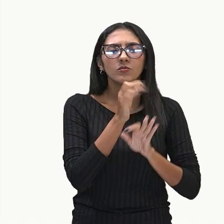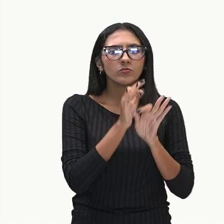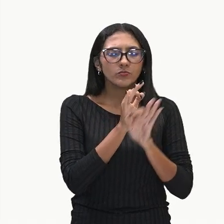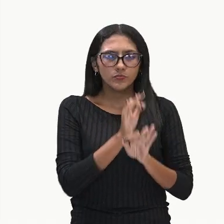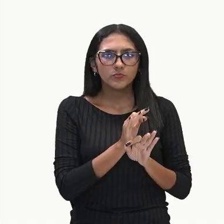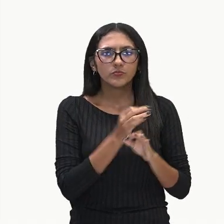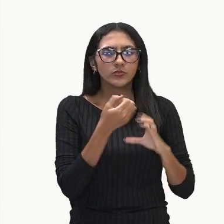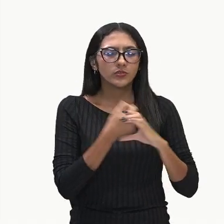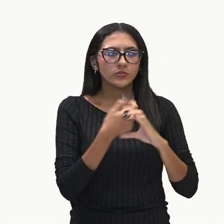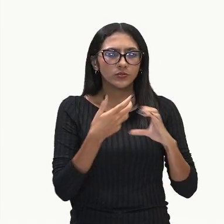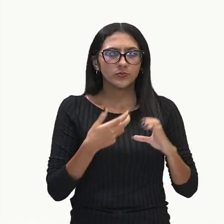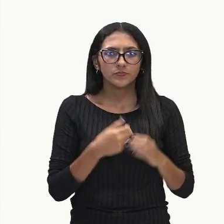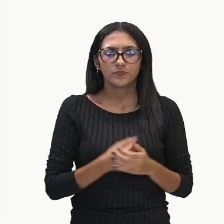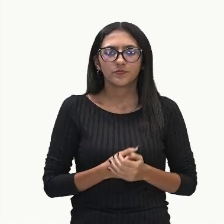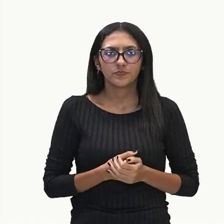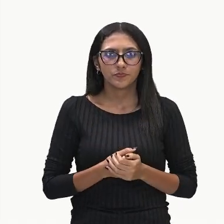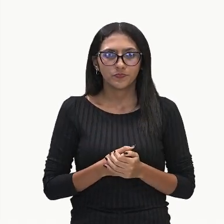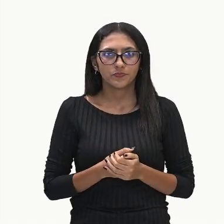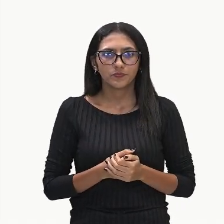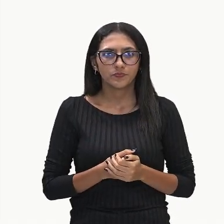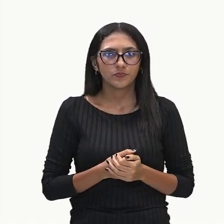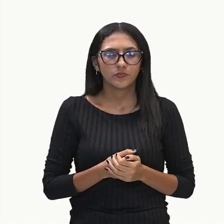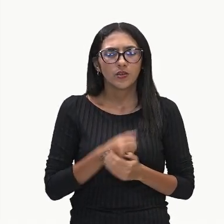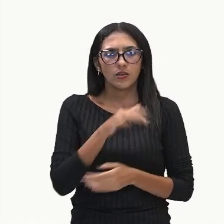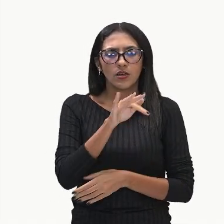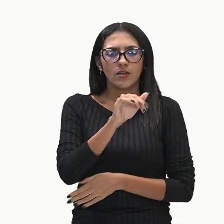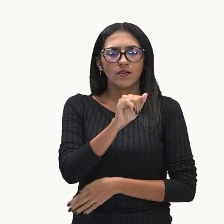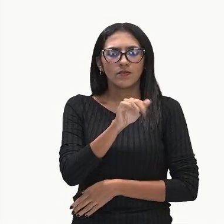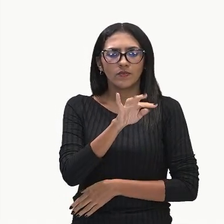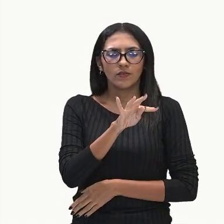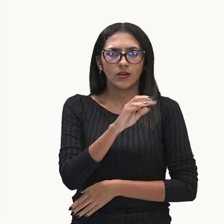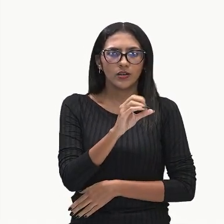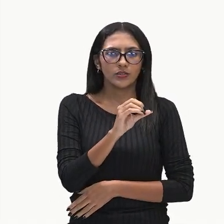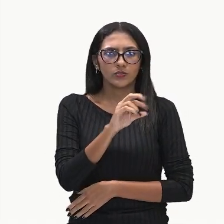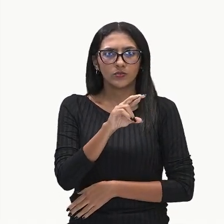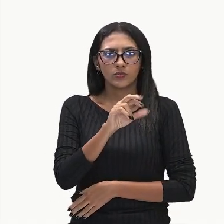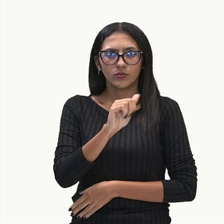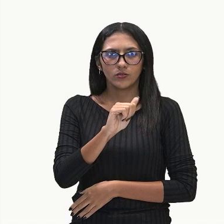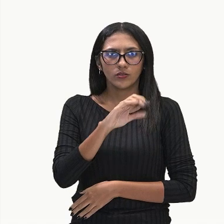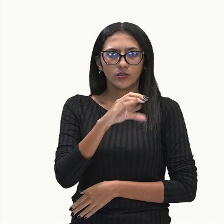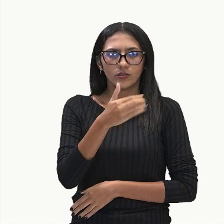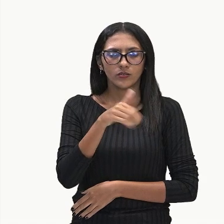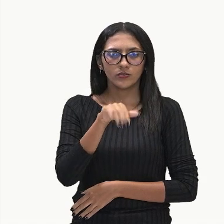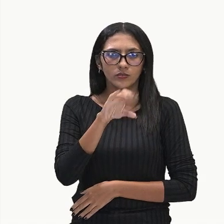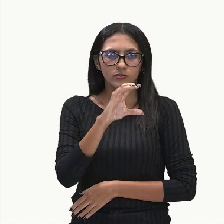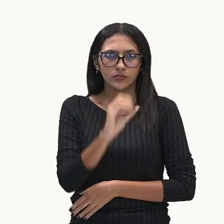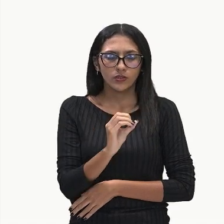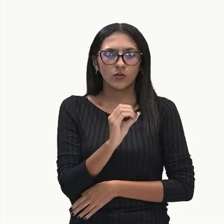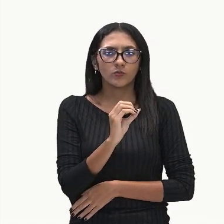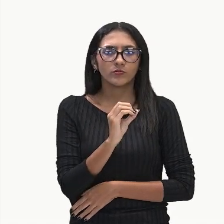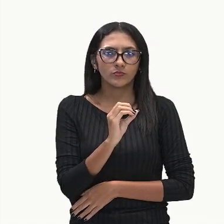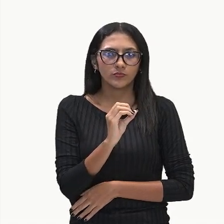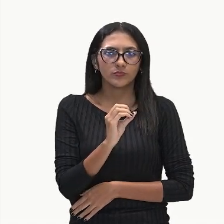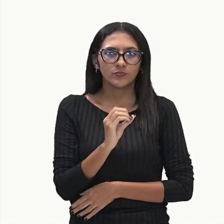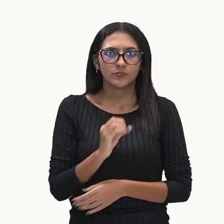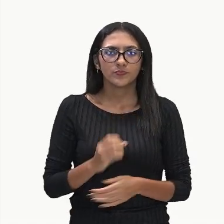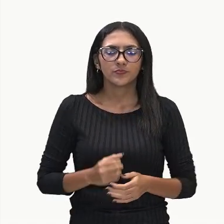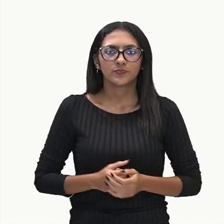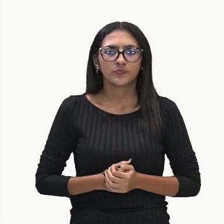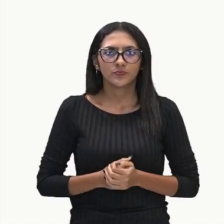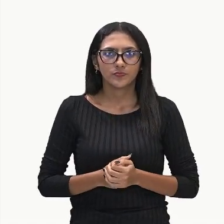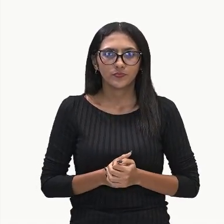ele diz que vai ser usado fatoração para resolver, nós vamos estar trabalhando aqui com